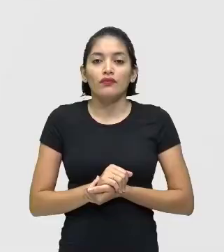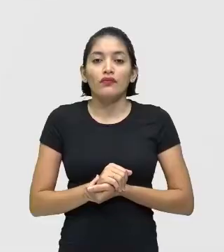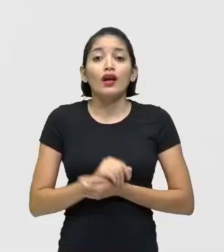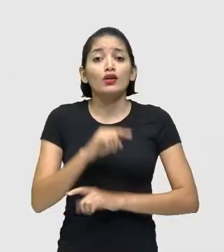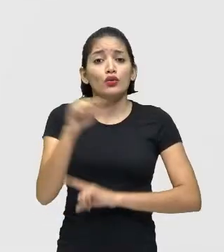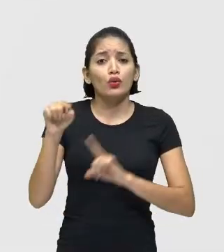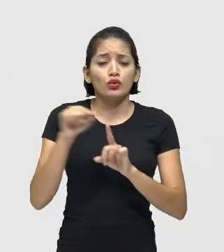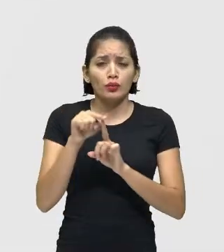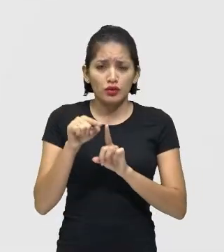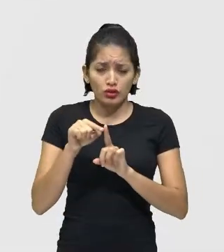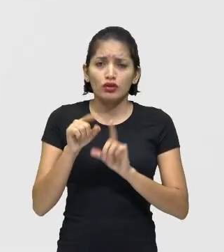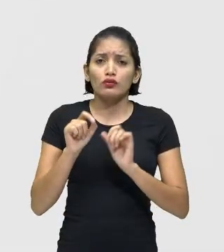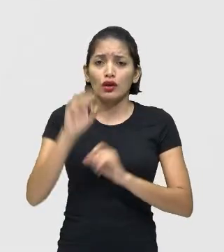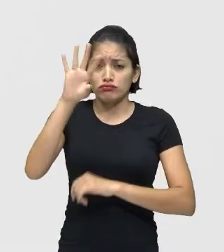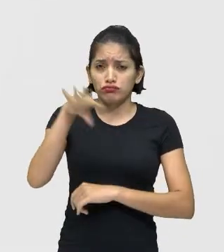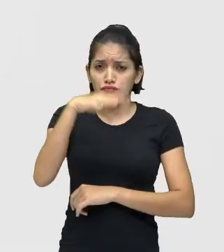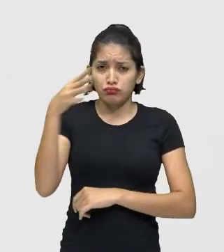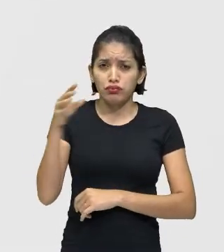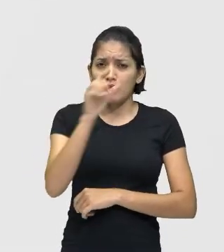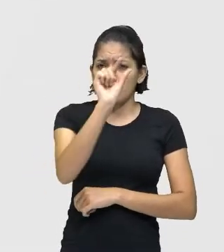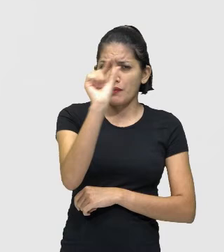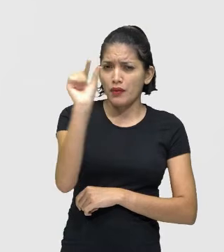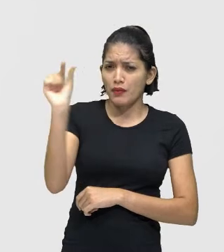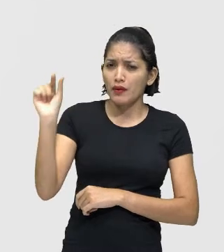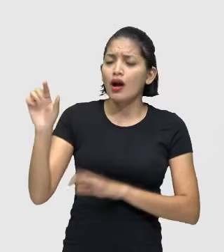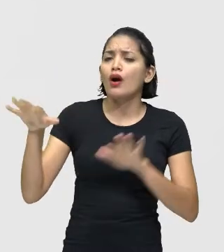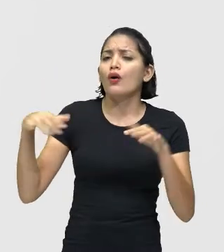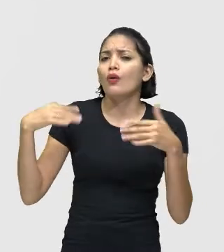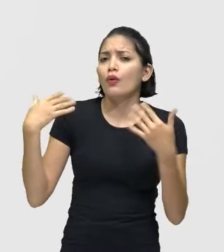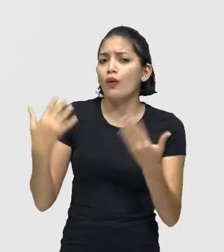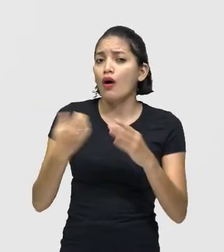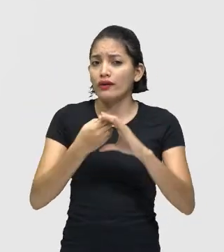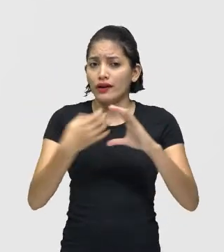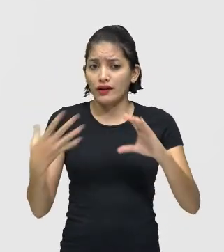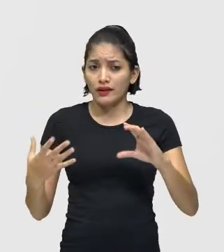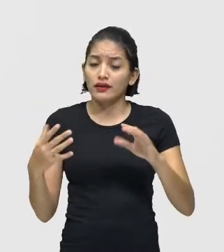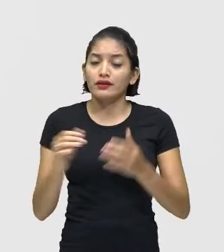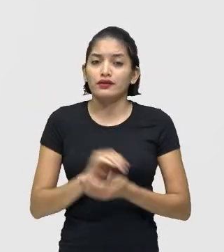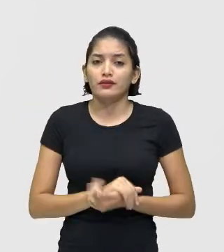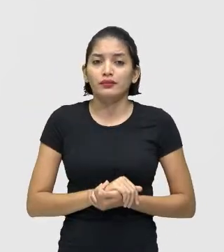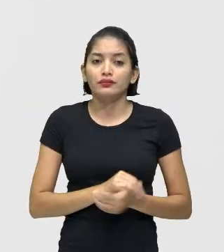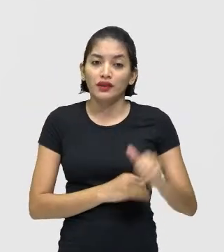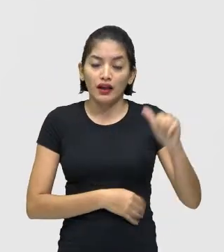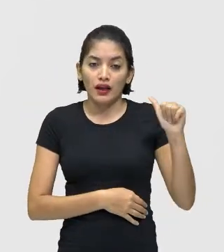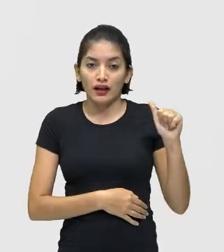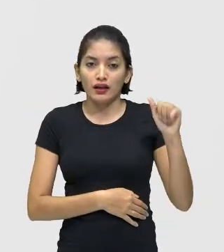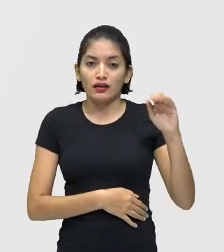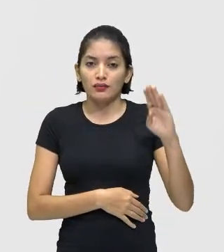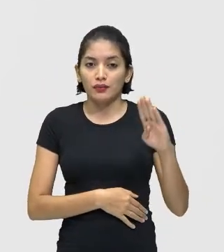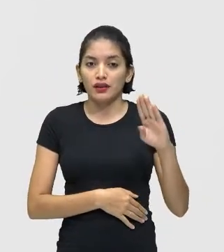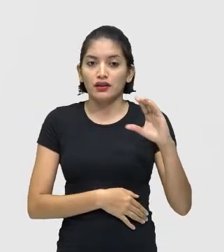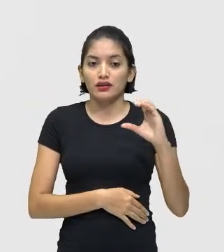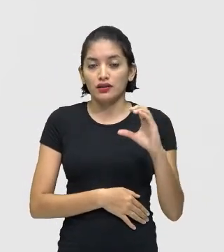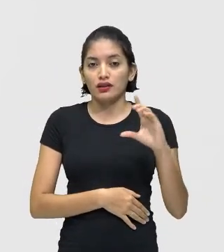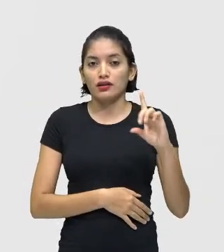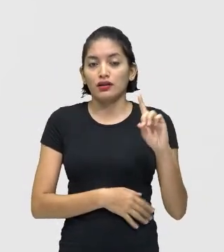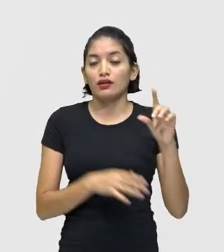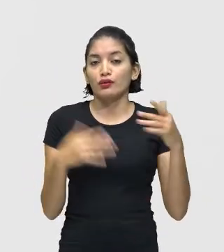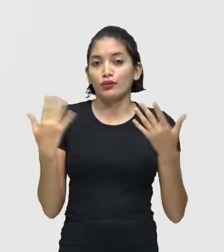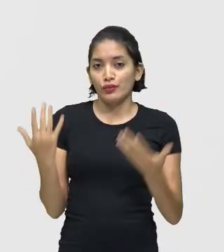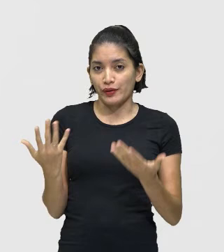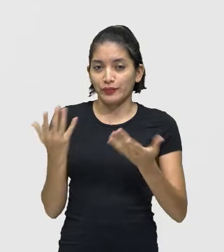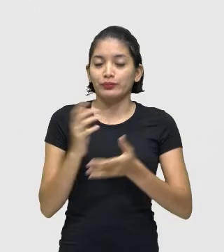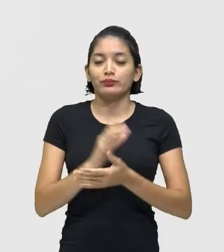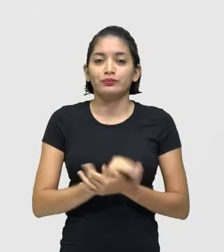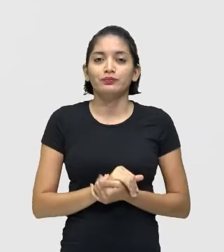dos elementos são função periódica de sua massa atômica, número atômico, diâmetro atômico ou número